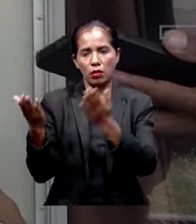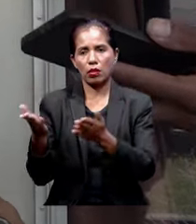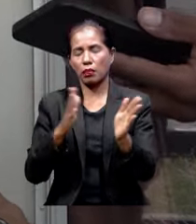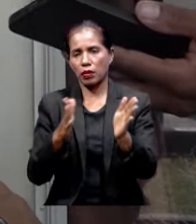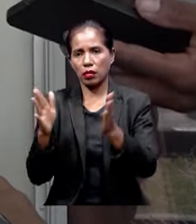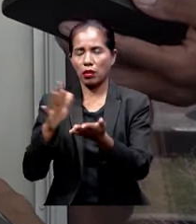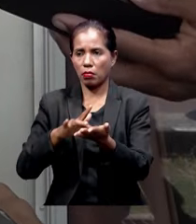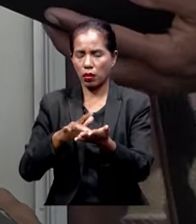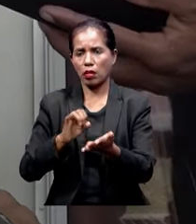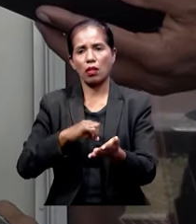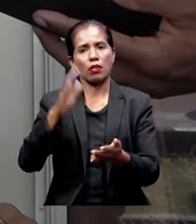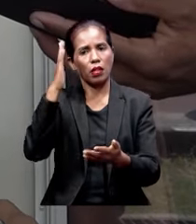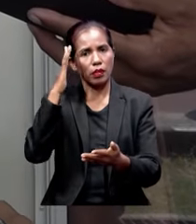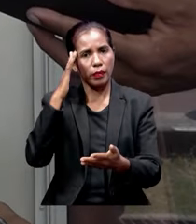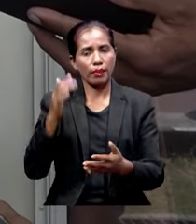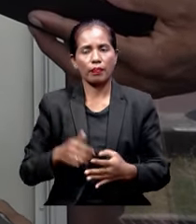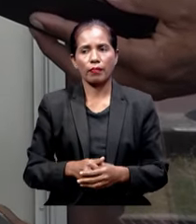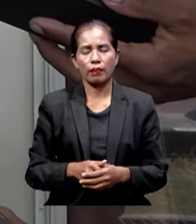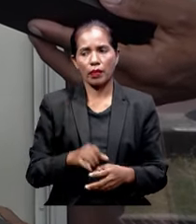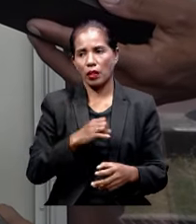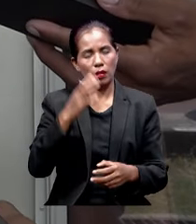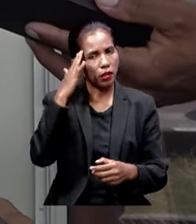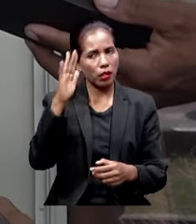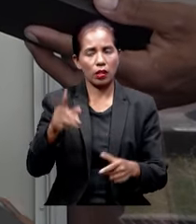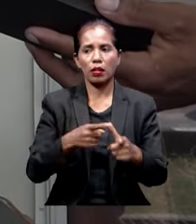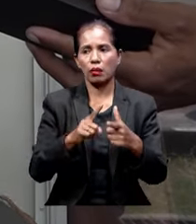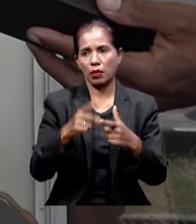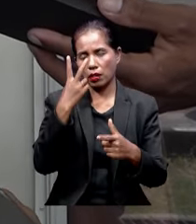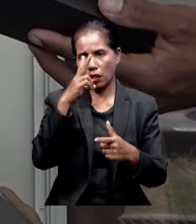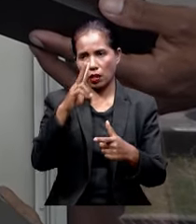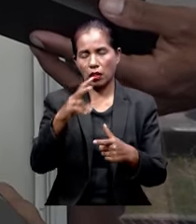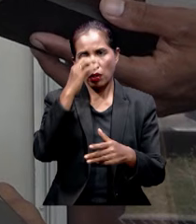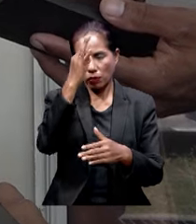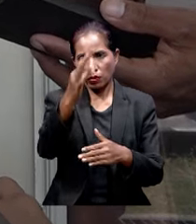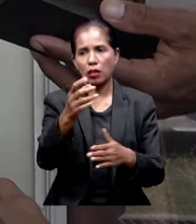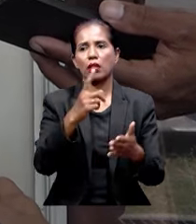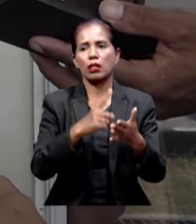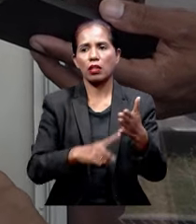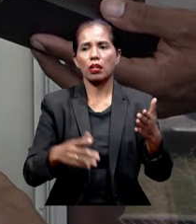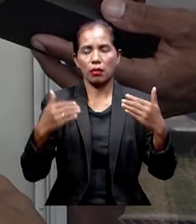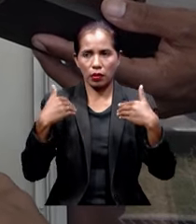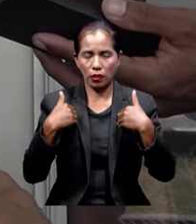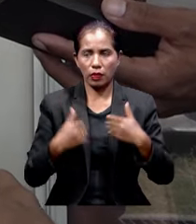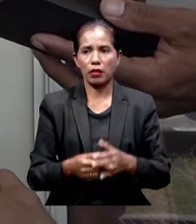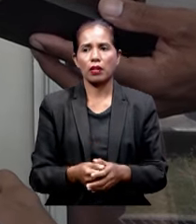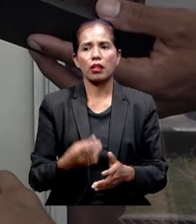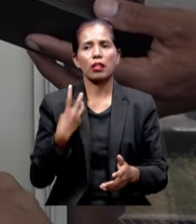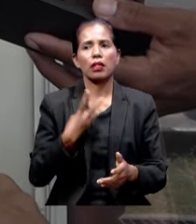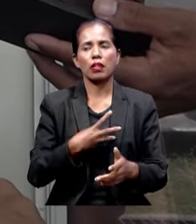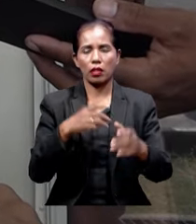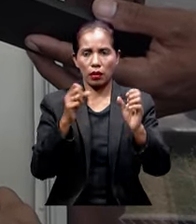aí moro com ele, eu não eu lá tenho depois de acompanhar todo o futuro, sai de uma que ela acontece, será que ele também